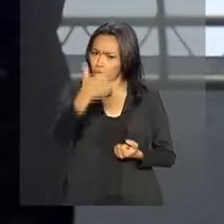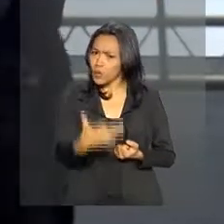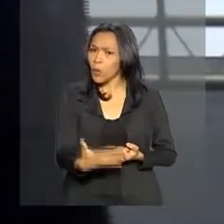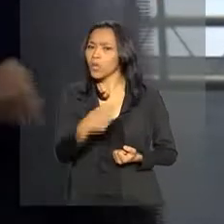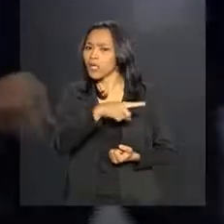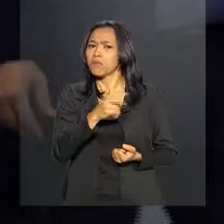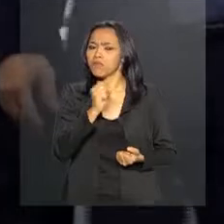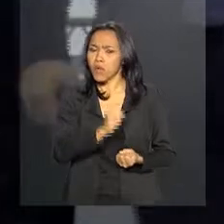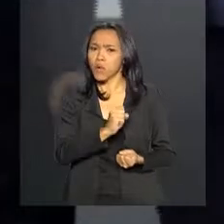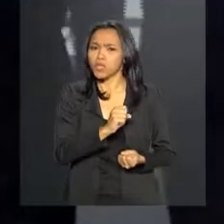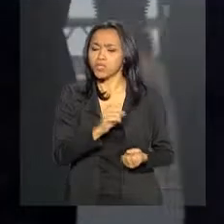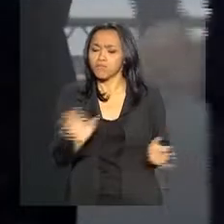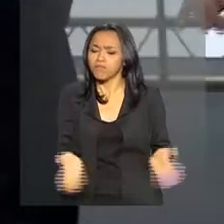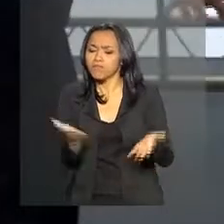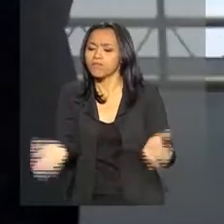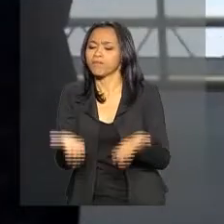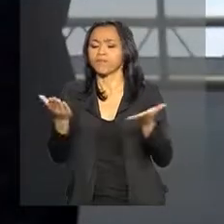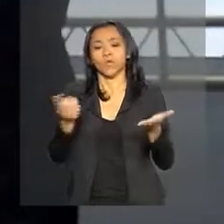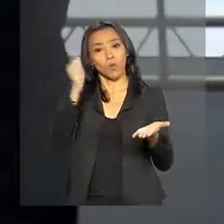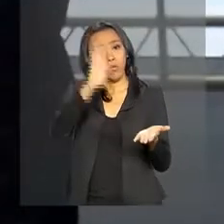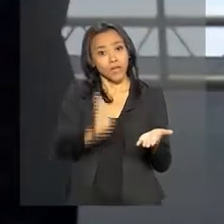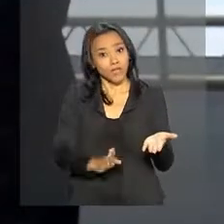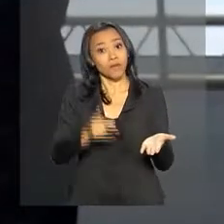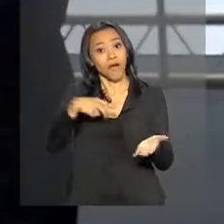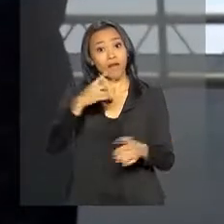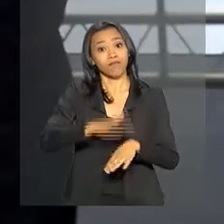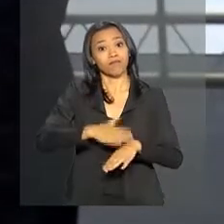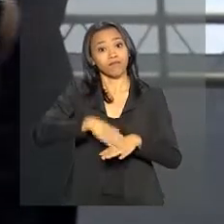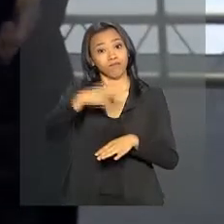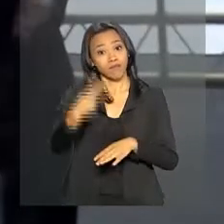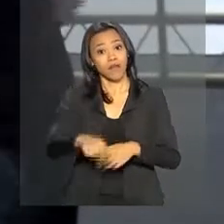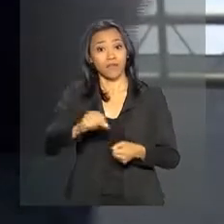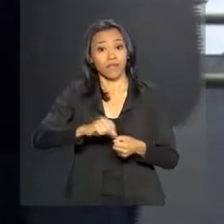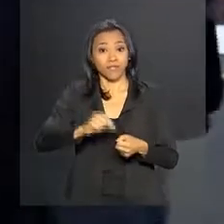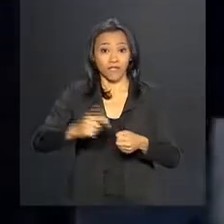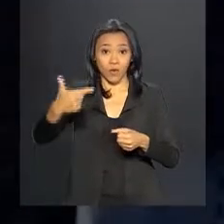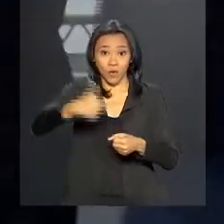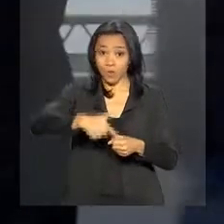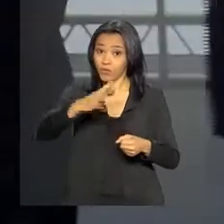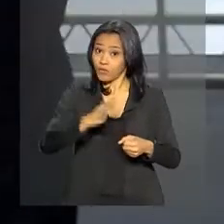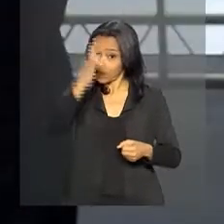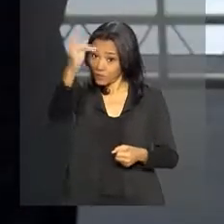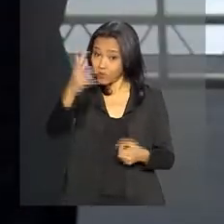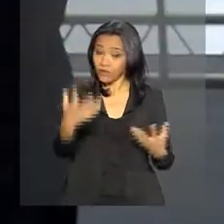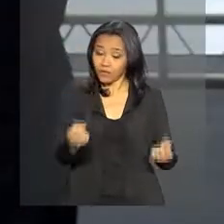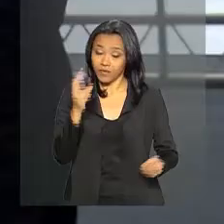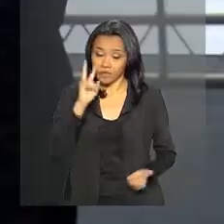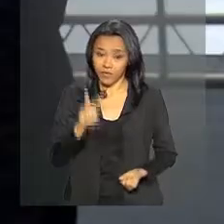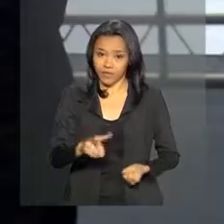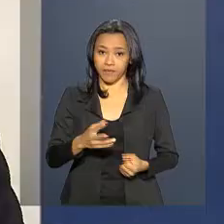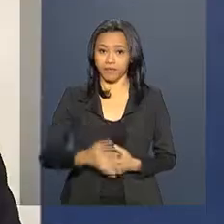pode ajudar, por exemplo, o Brasil a fabricar o combustível do futuro. Vamos ver.